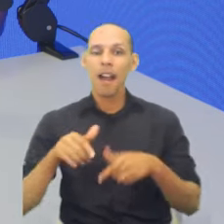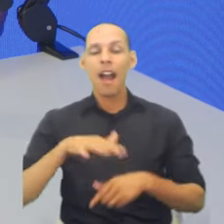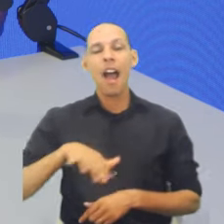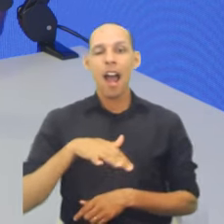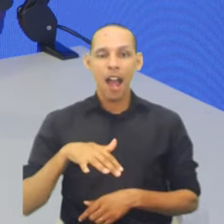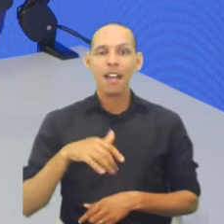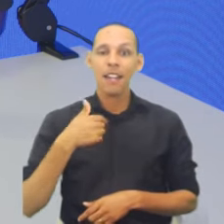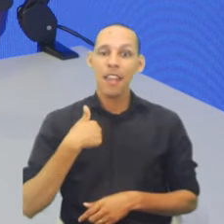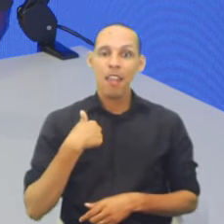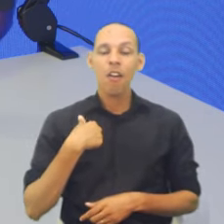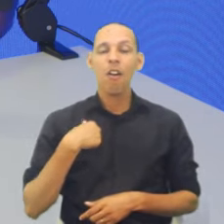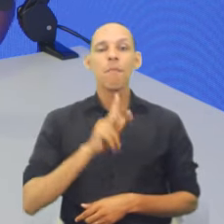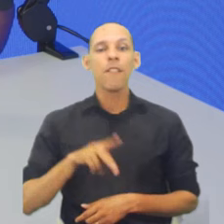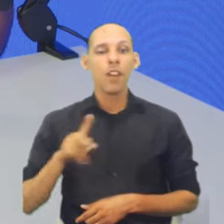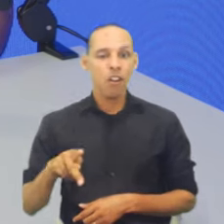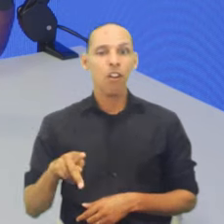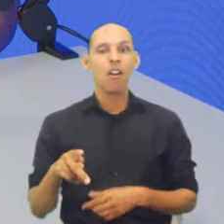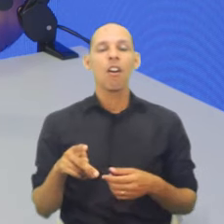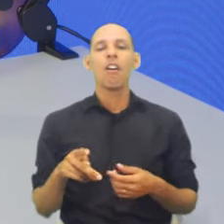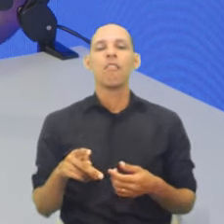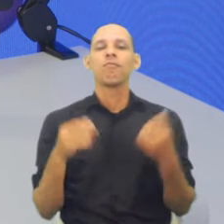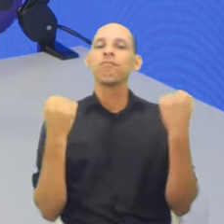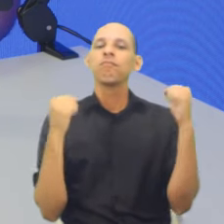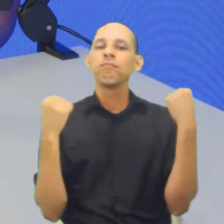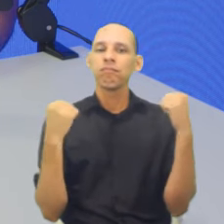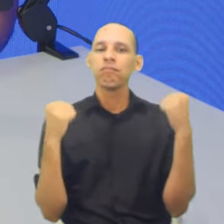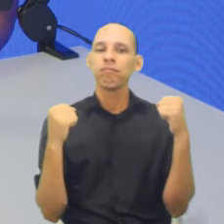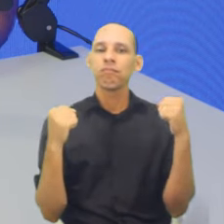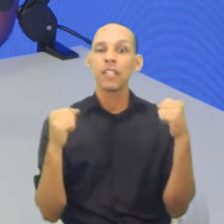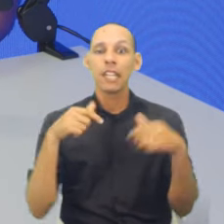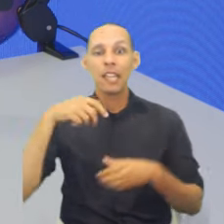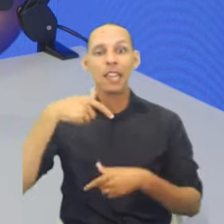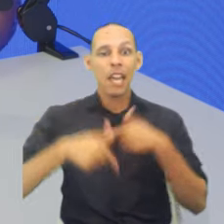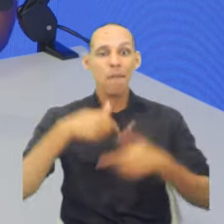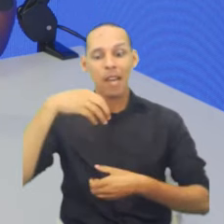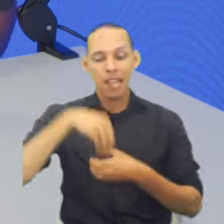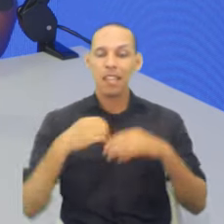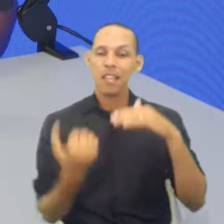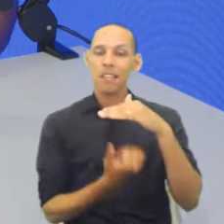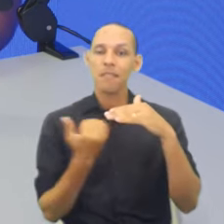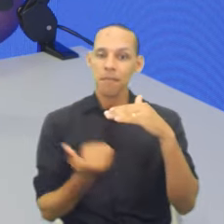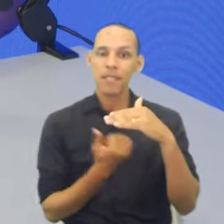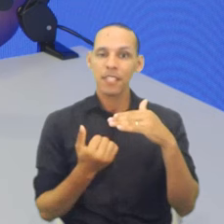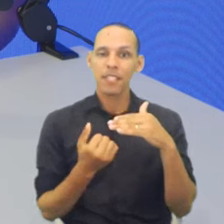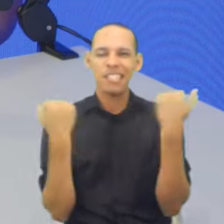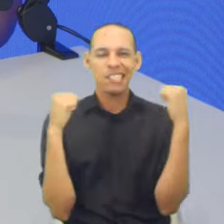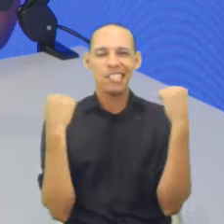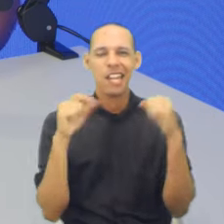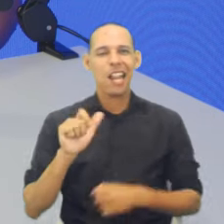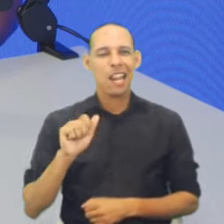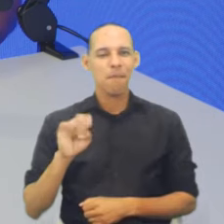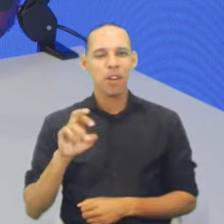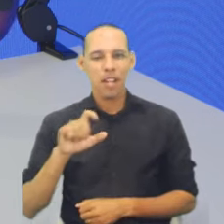educação física e eu dava aula de ginástica laboral eu trabalhava dentro das empresas já aqui em São Paulo já tinha muitos contatos em